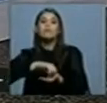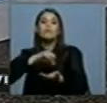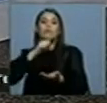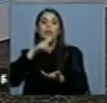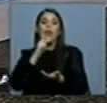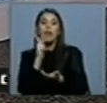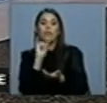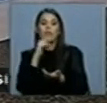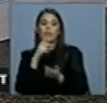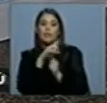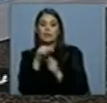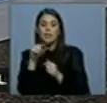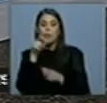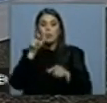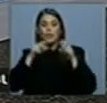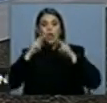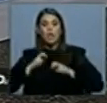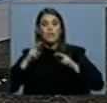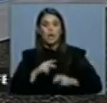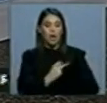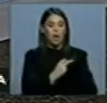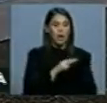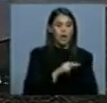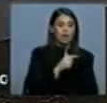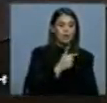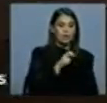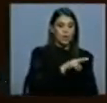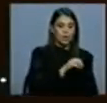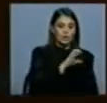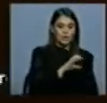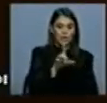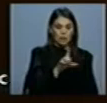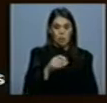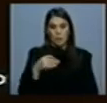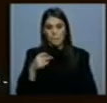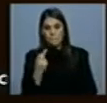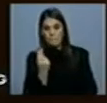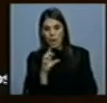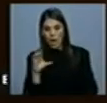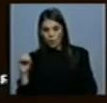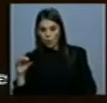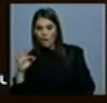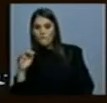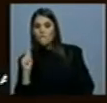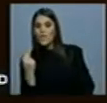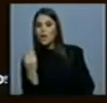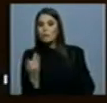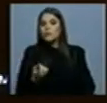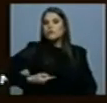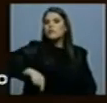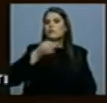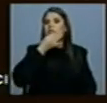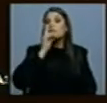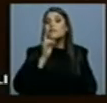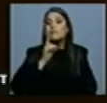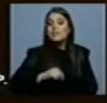olha, nomeadamente com os investigadores António Amorim, de Ciências de Lisboa, e Paulo Garcia, da FEUP. Então o que é que eles nos contam? Olha,